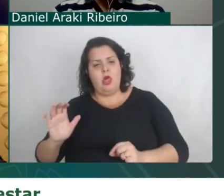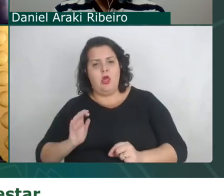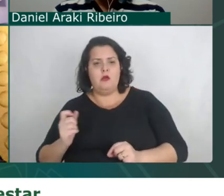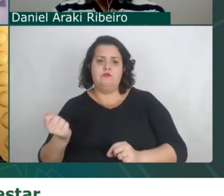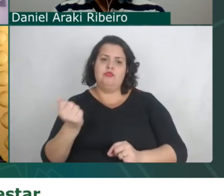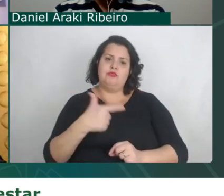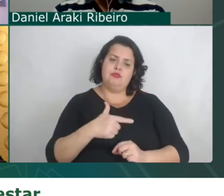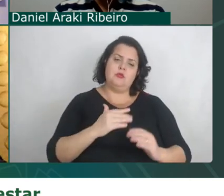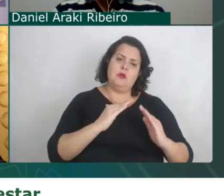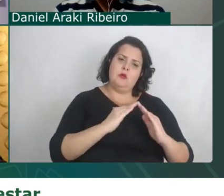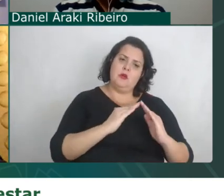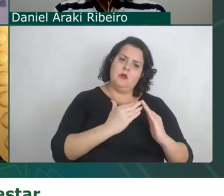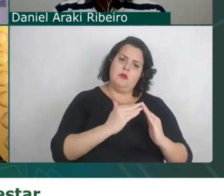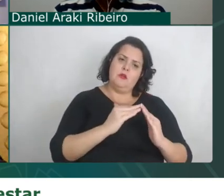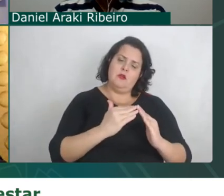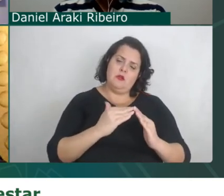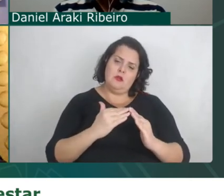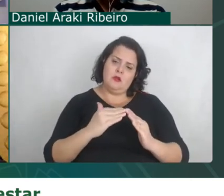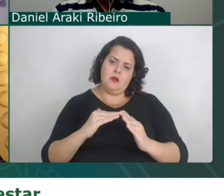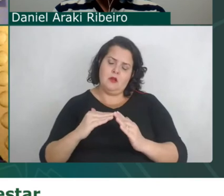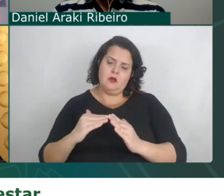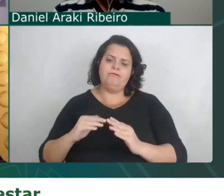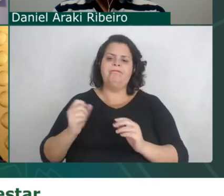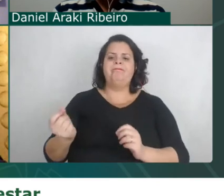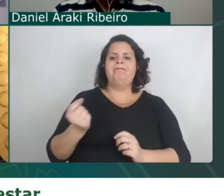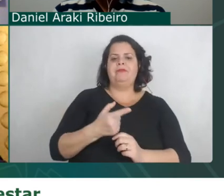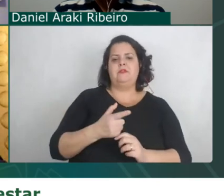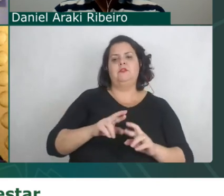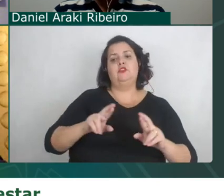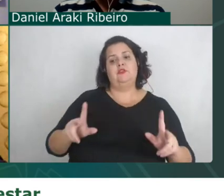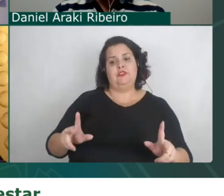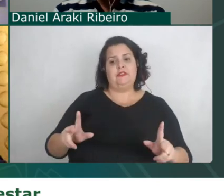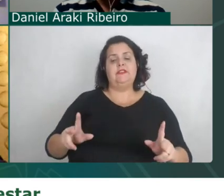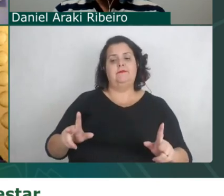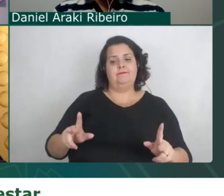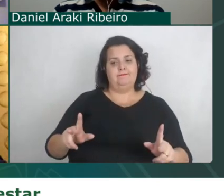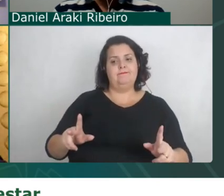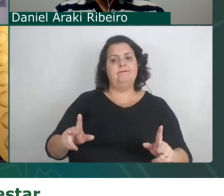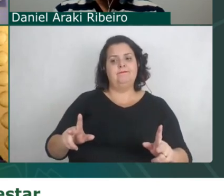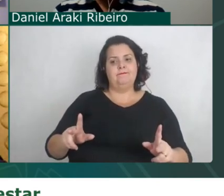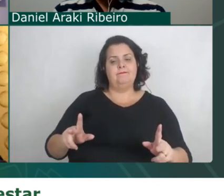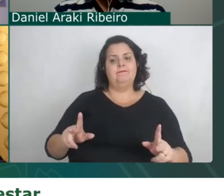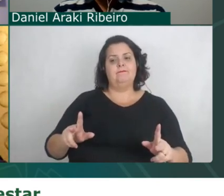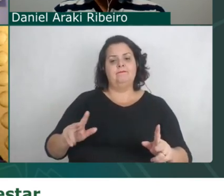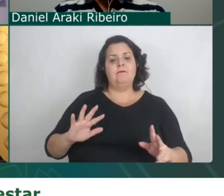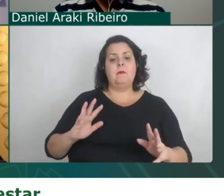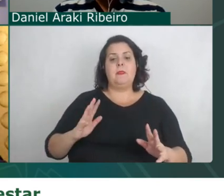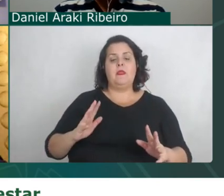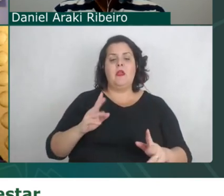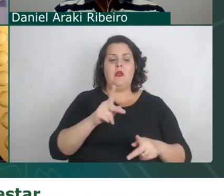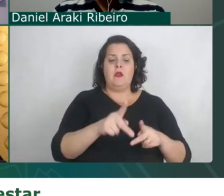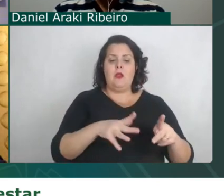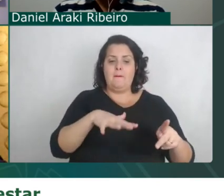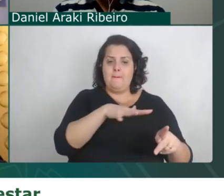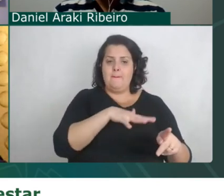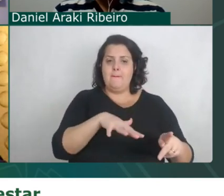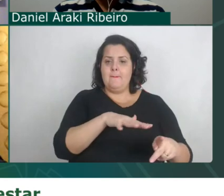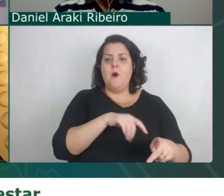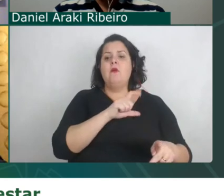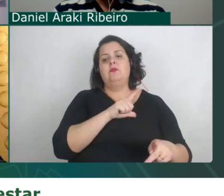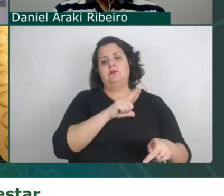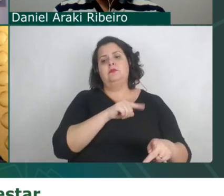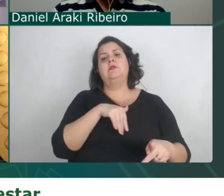várias comunidades instaladas. Com certeza, essas populações, digamos assim, elas estão muito mais expostas